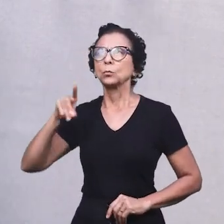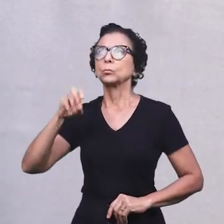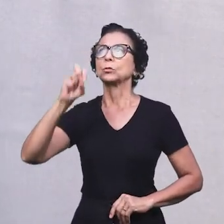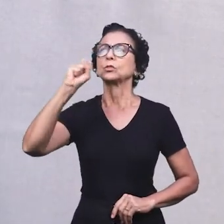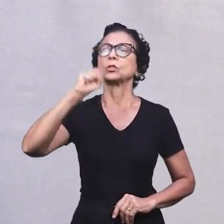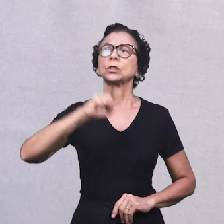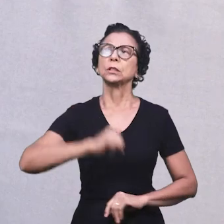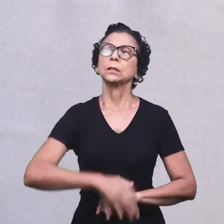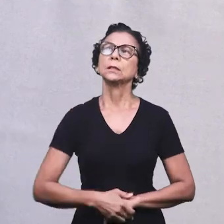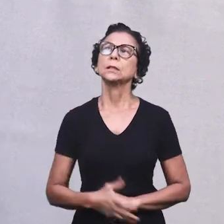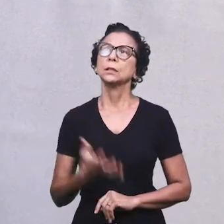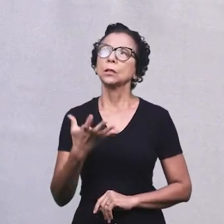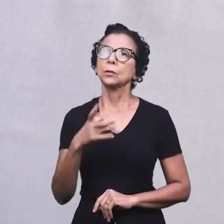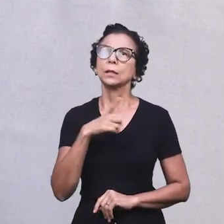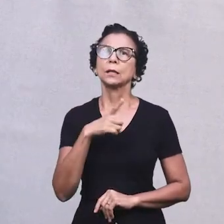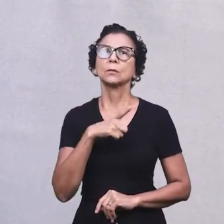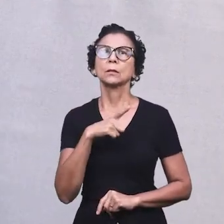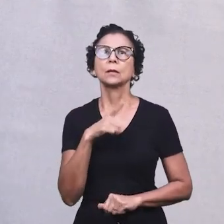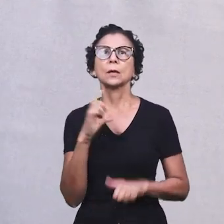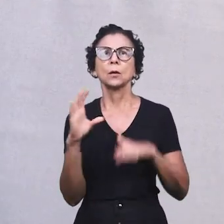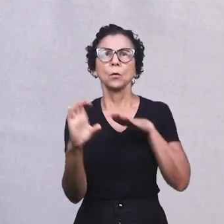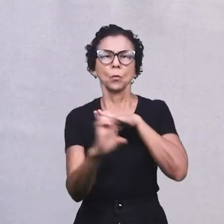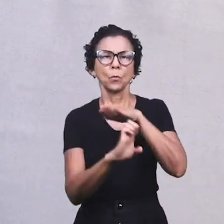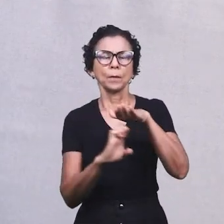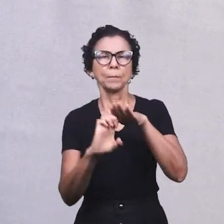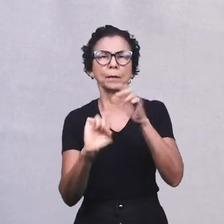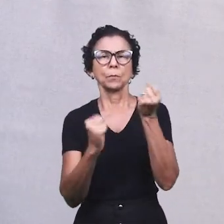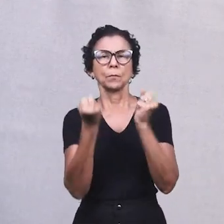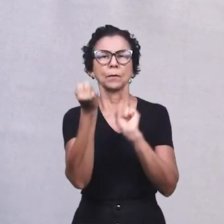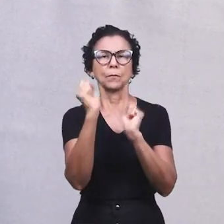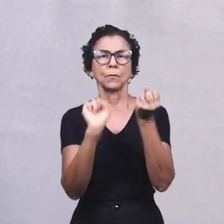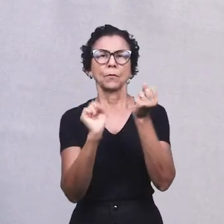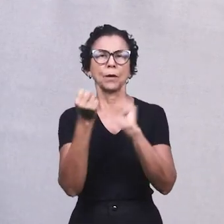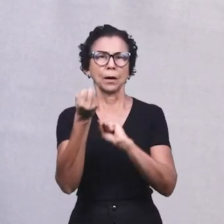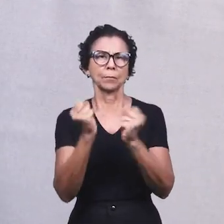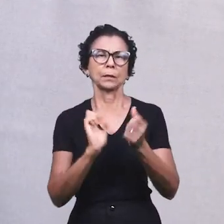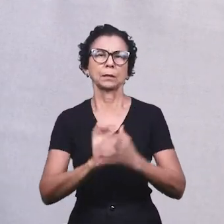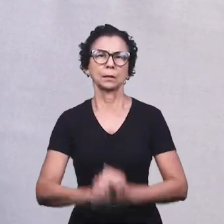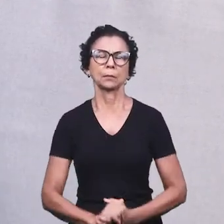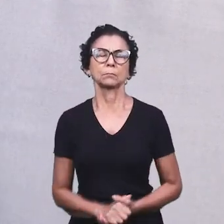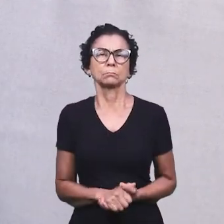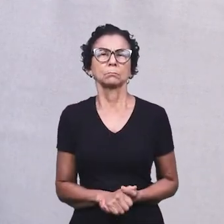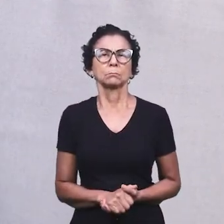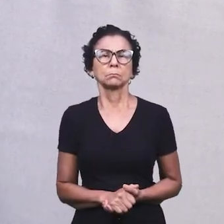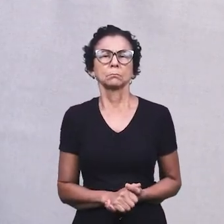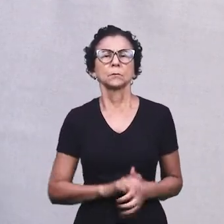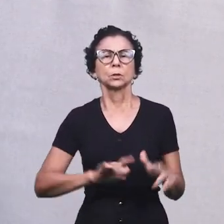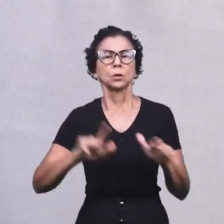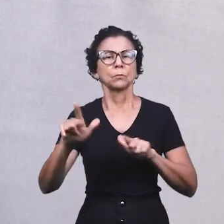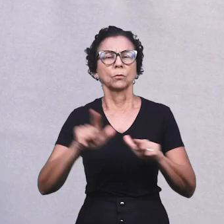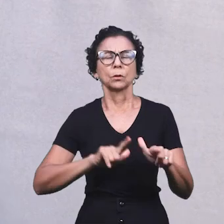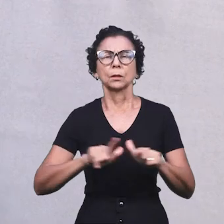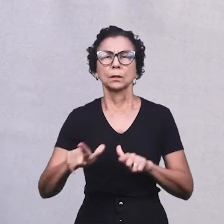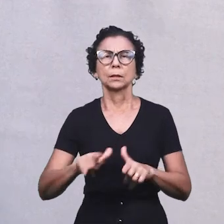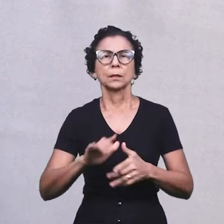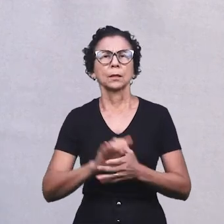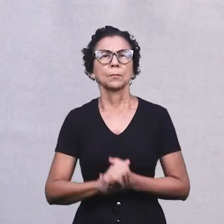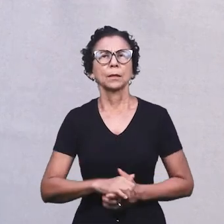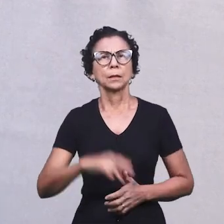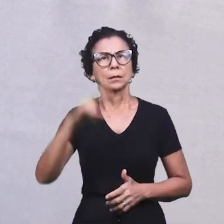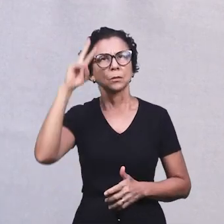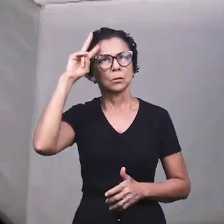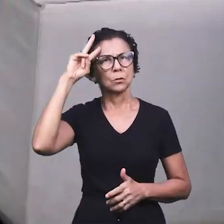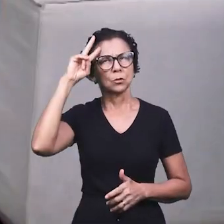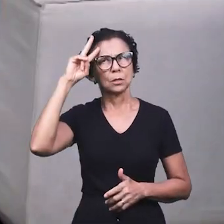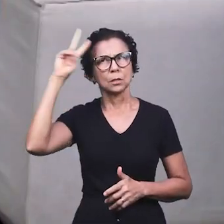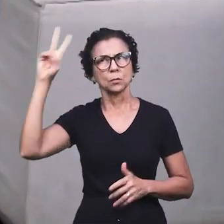que vai funcionar de 8 às 18, de segunda a sexta e ponto. E foi então, exatamente o que foi